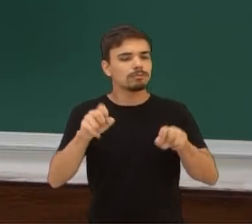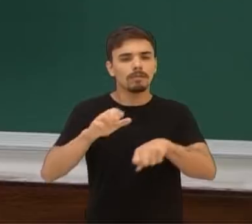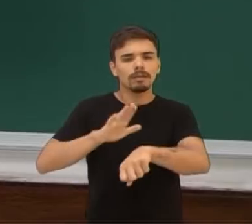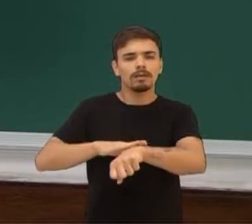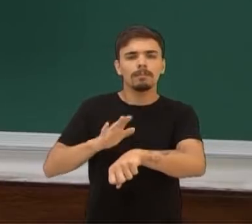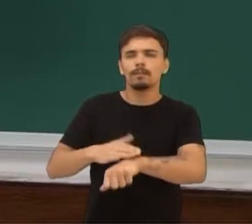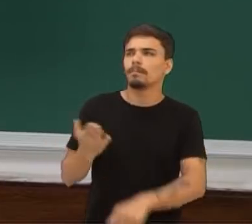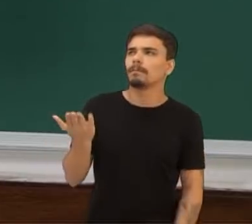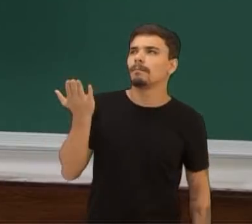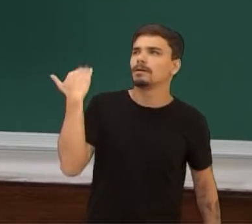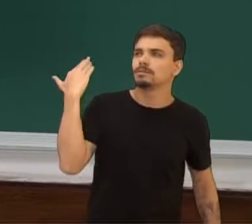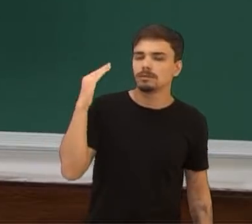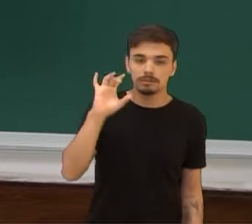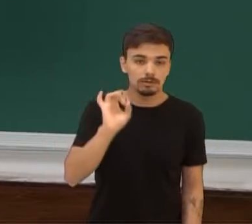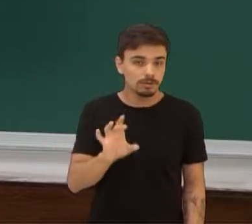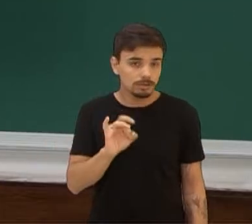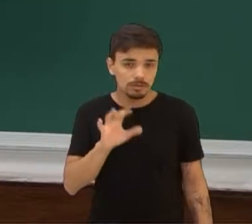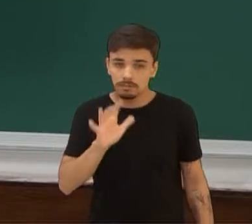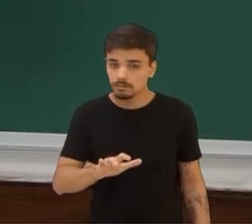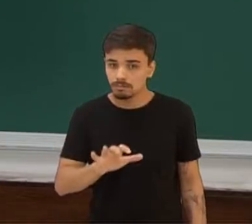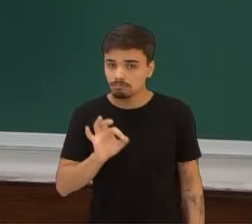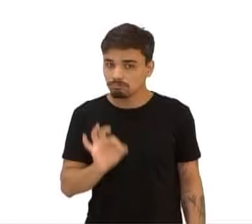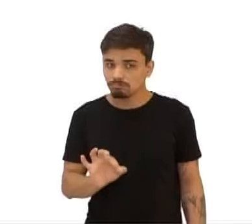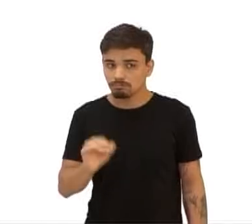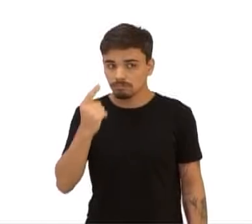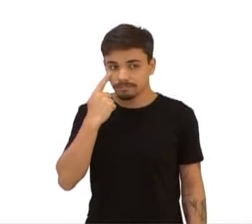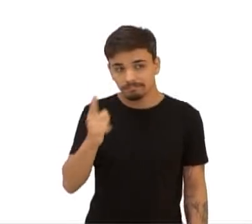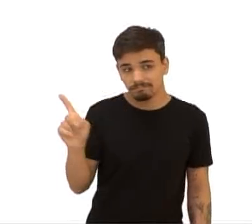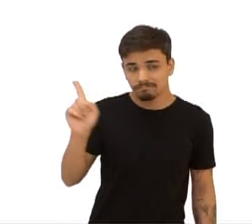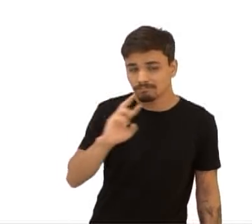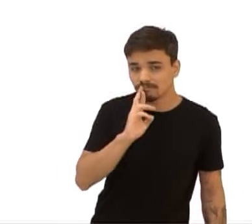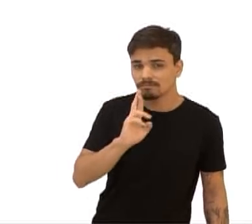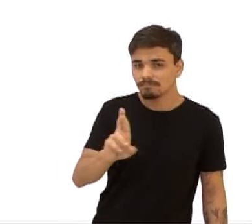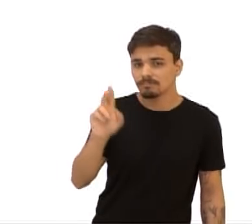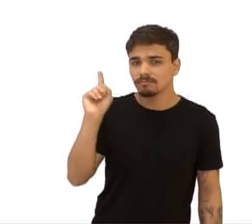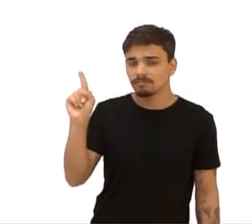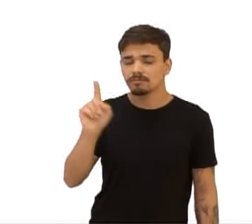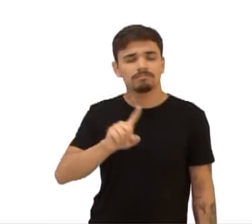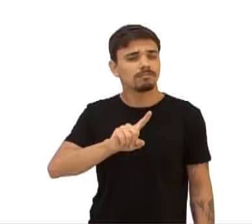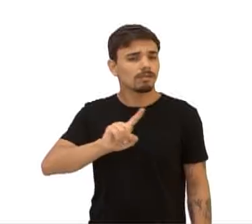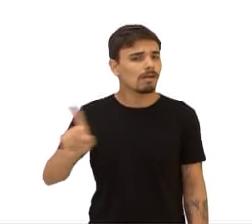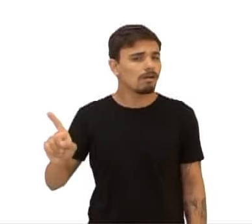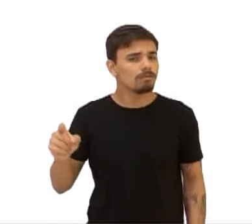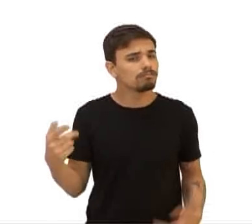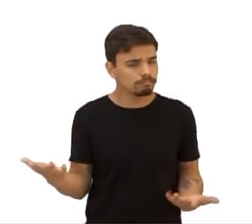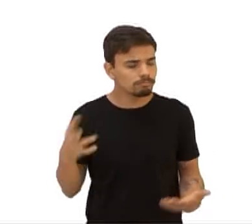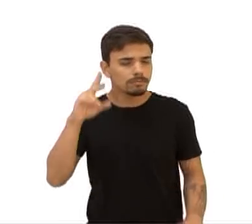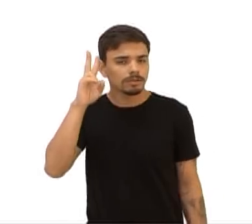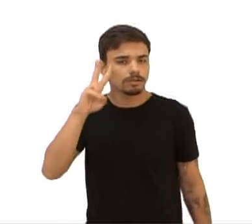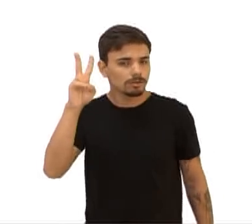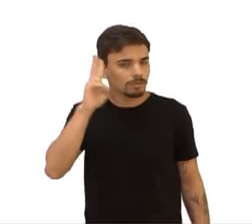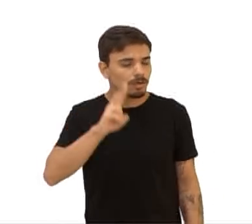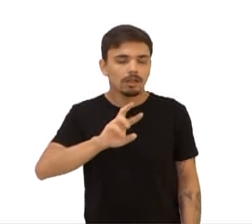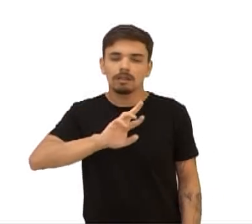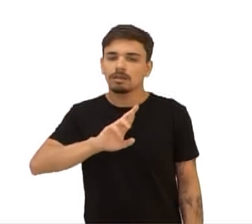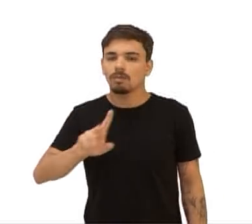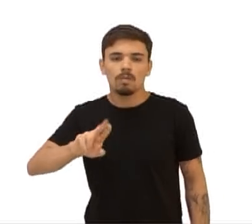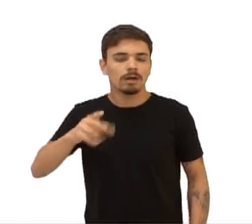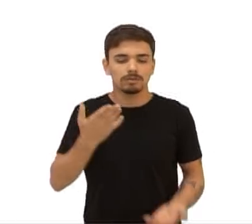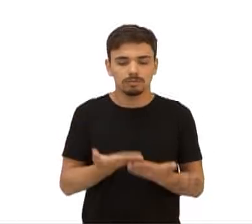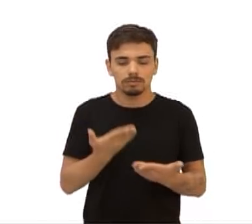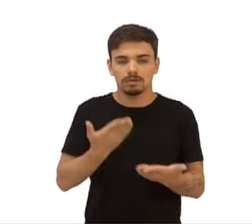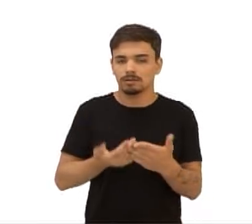passado? Será isso mesmo? A resposta correta é não. A história, ela não estuda